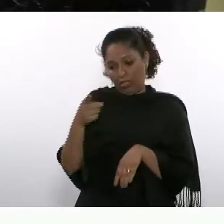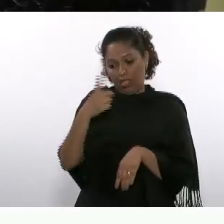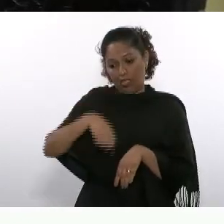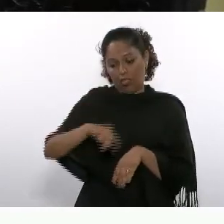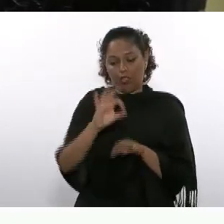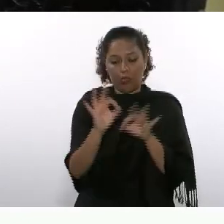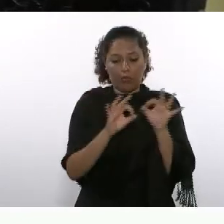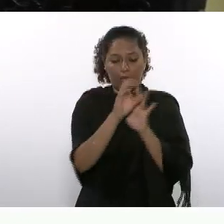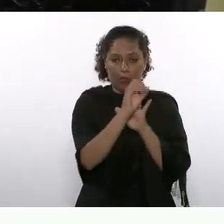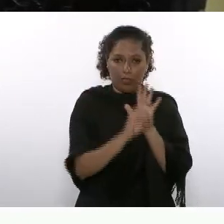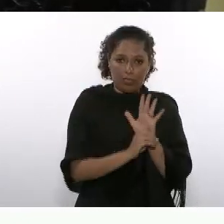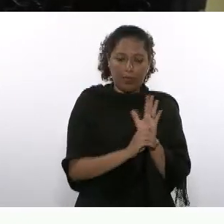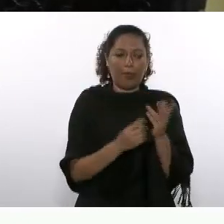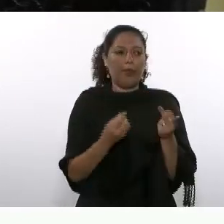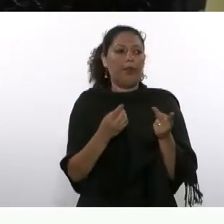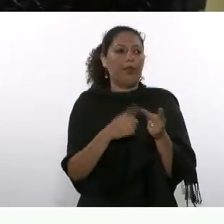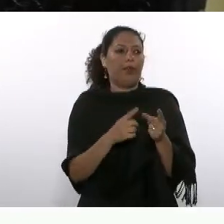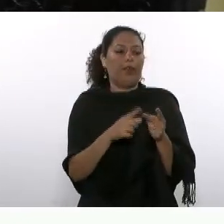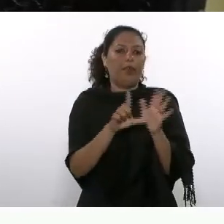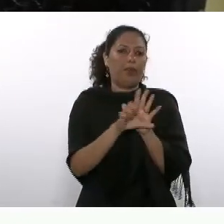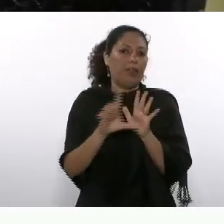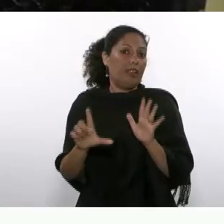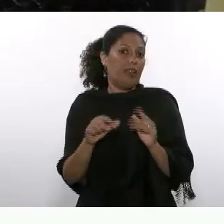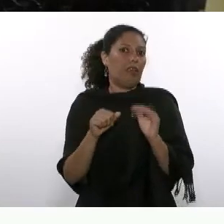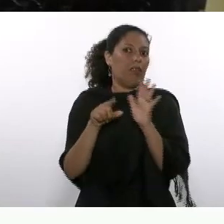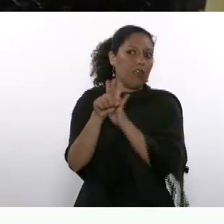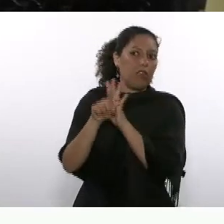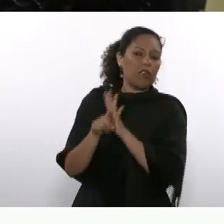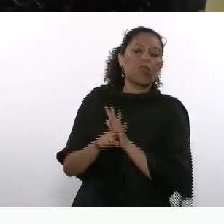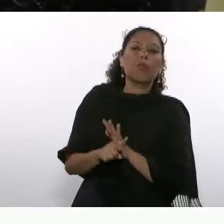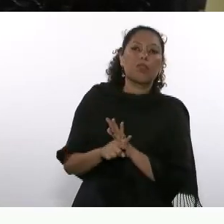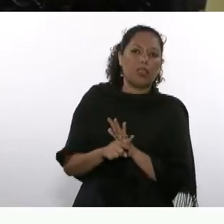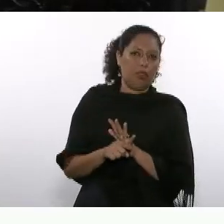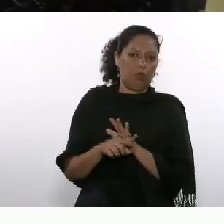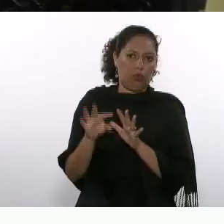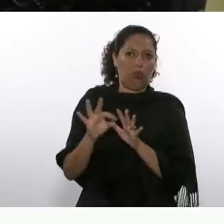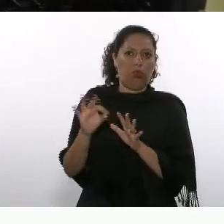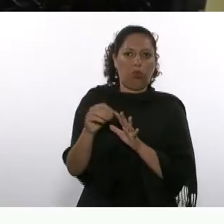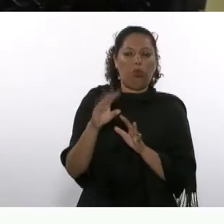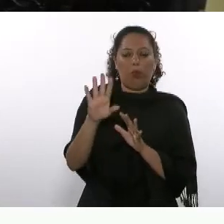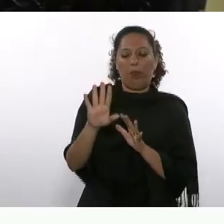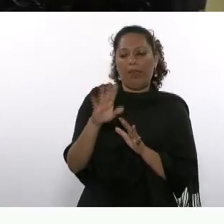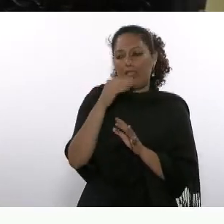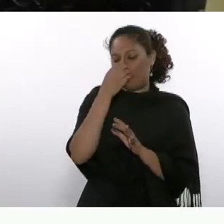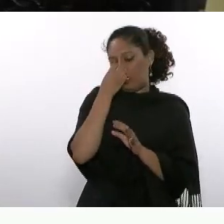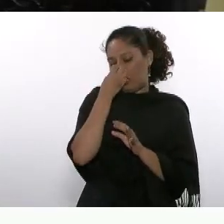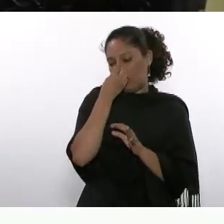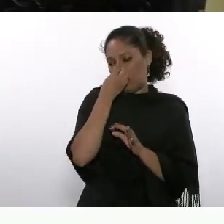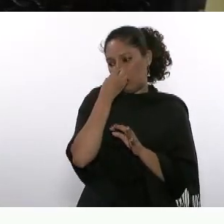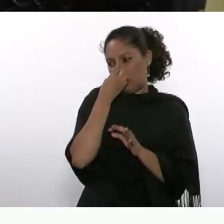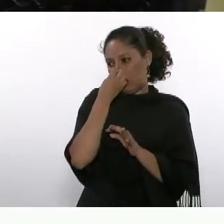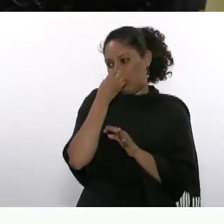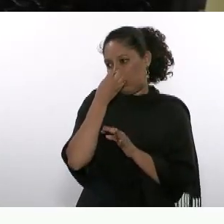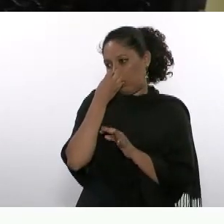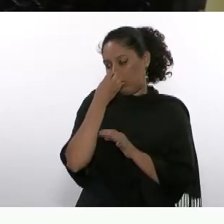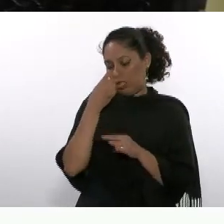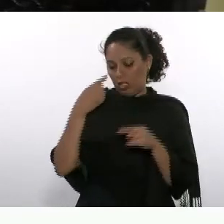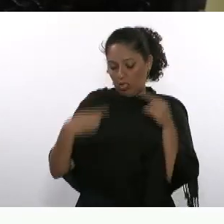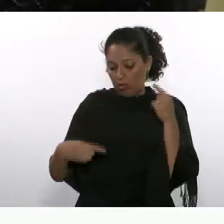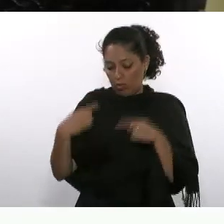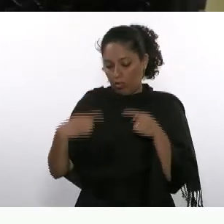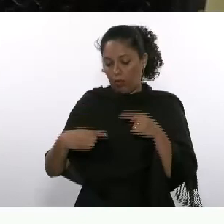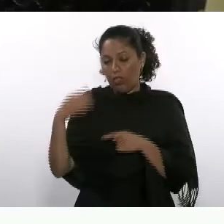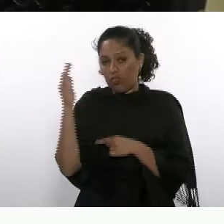formatação do orçamento, a proposição legislativa e, sobretudo, a fiscalização. Mas, aqui num debate